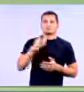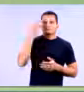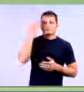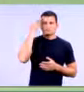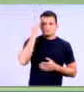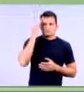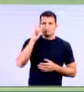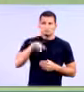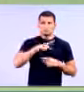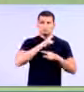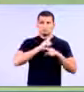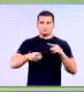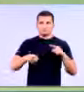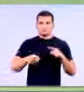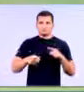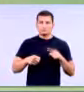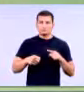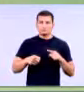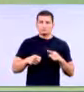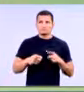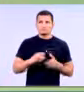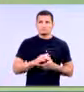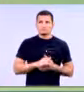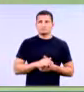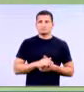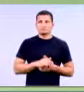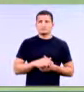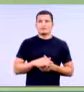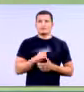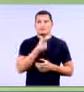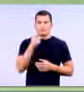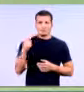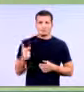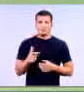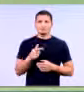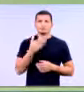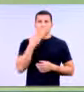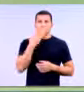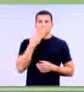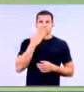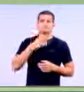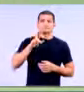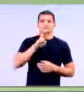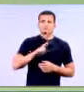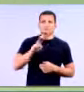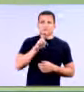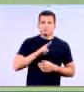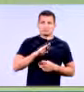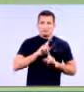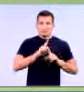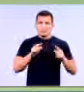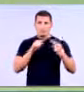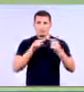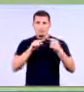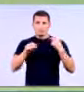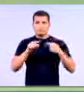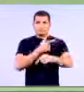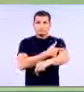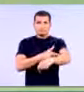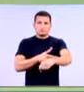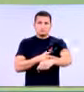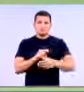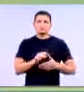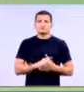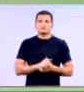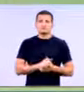é vedado qualquer outro tipo de utilização que não seja para fins educacionais. Não